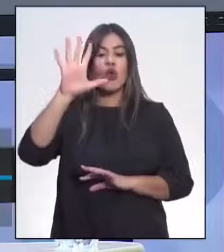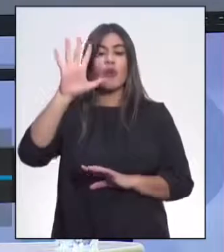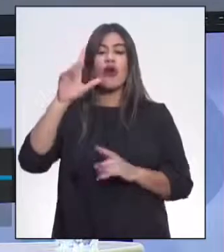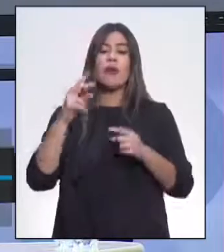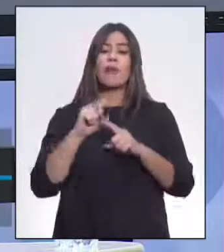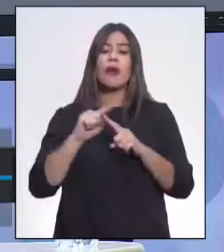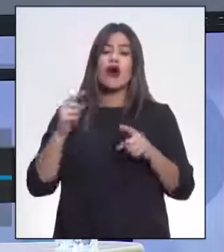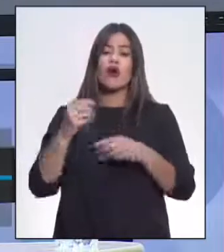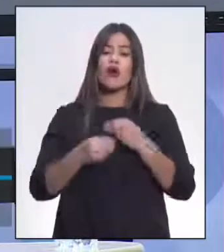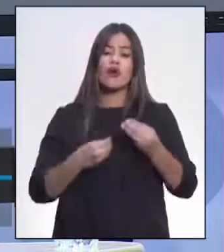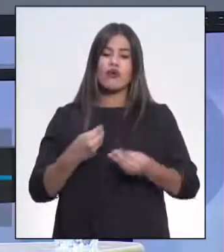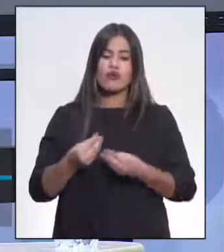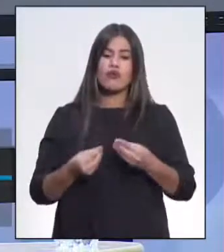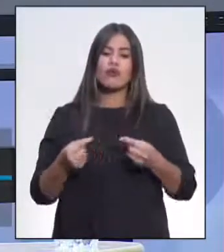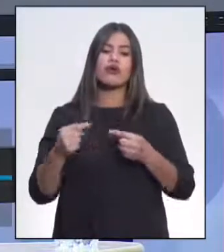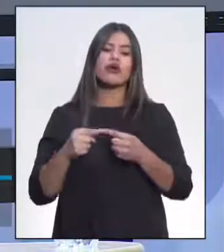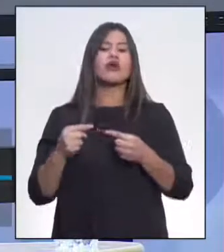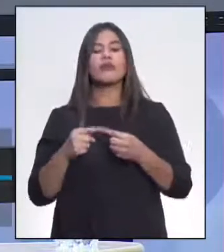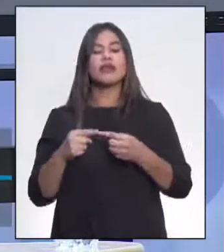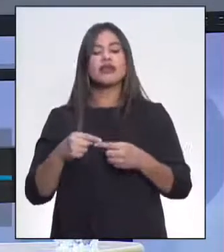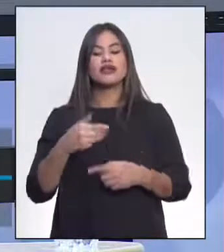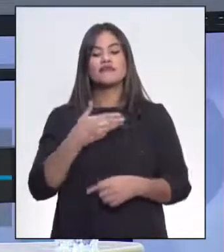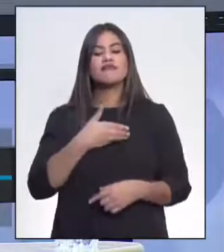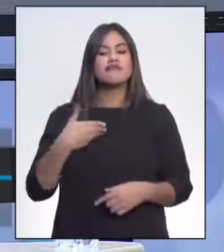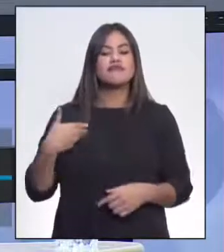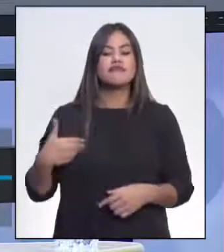Às vezes vem disso, por exemplo, a dança chinesa.